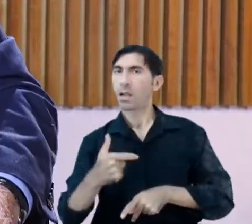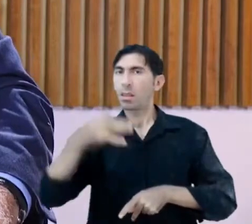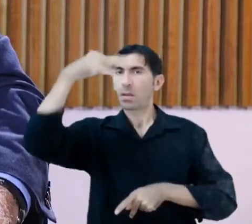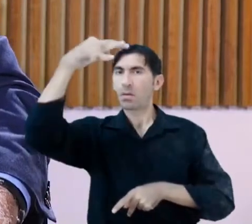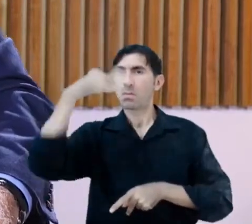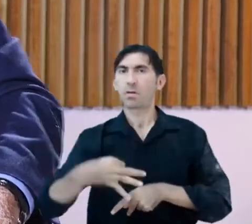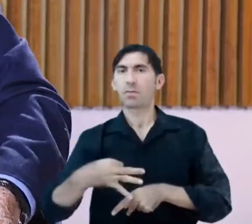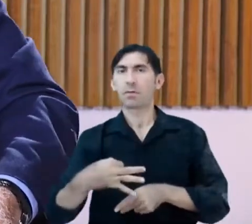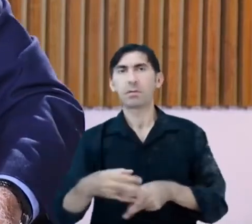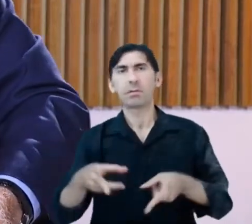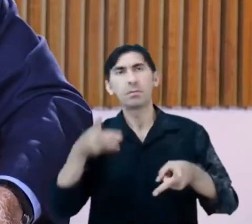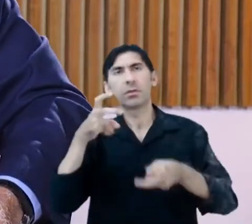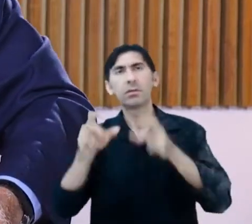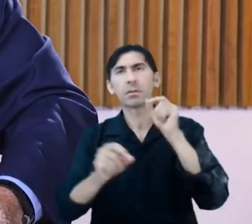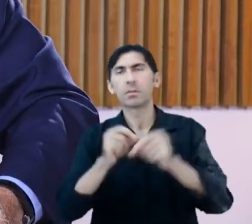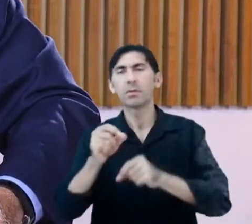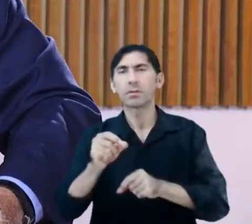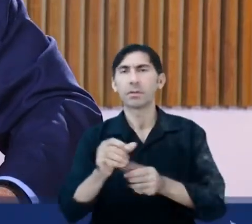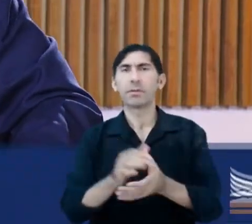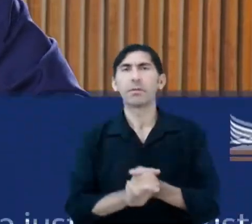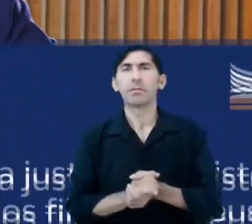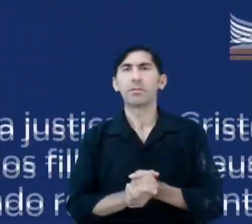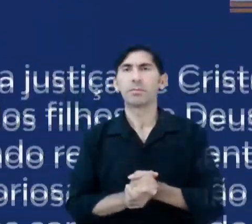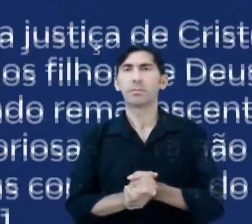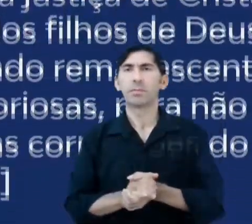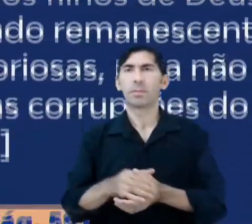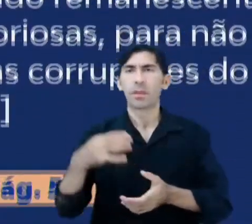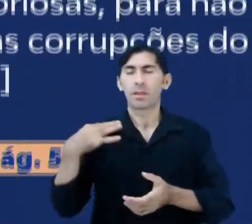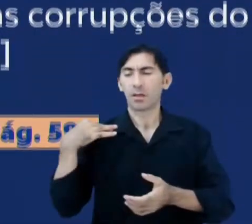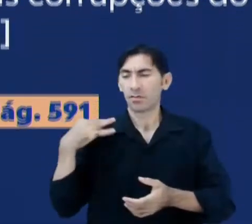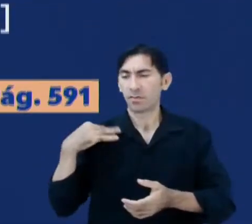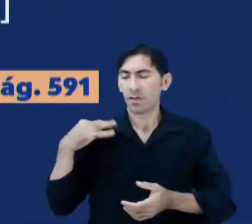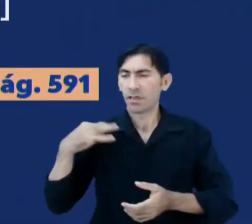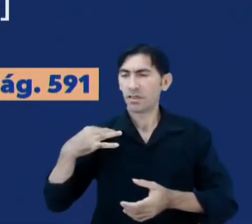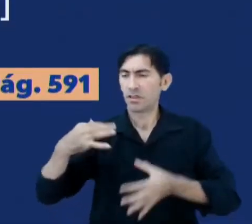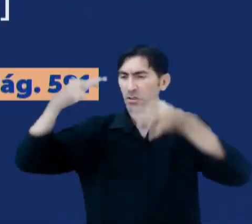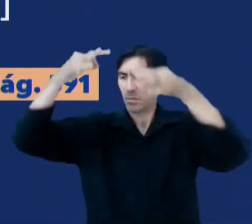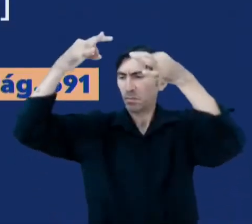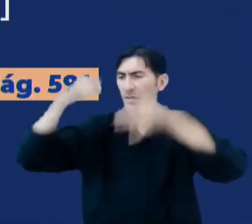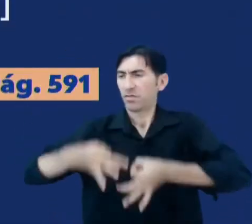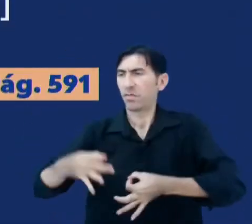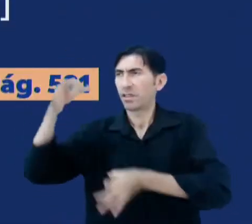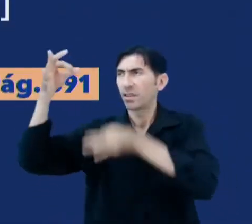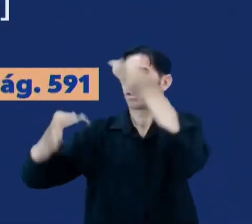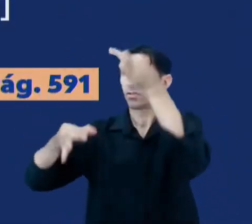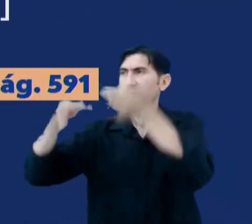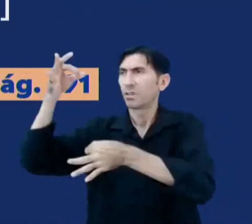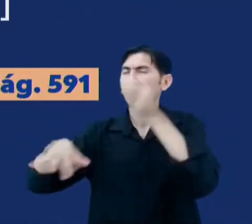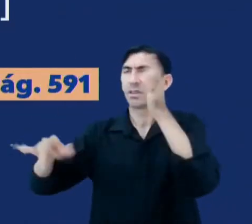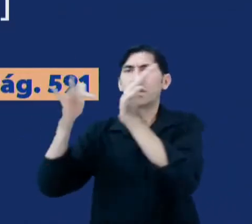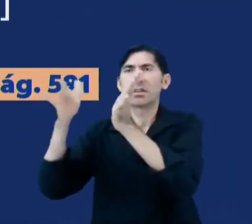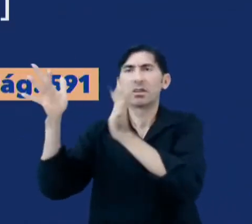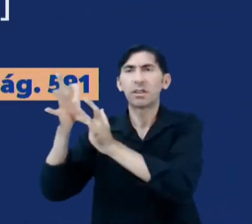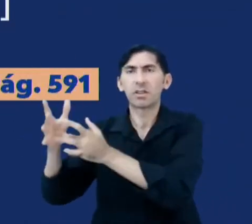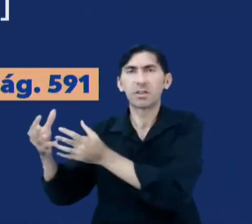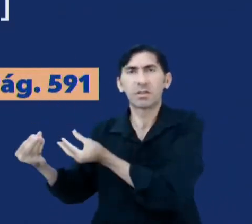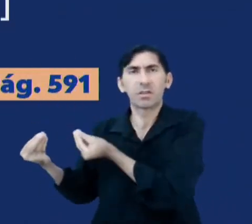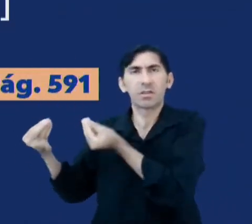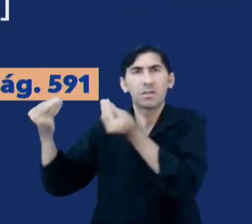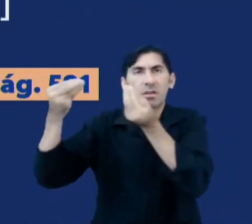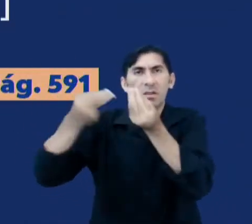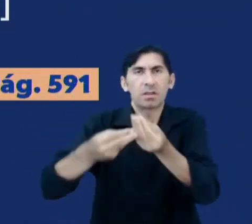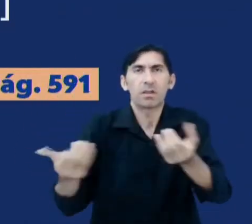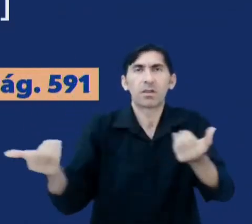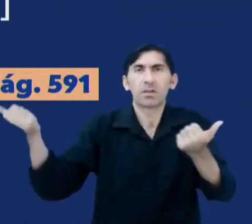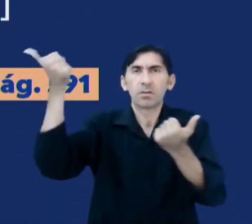Observem, as vestes imaculadas da justiça de Cristo são postas sobre os tentados